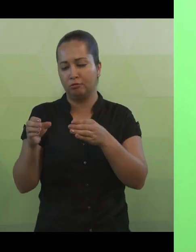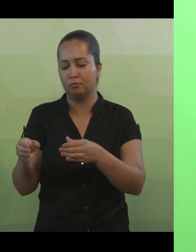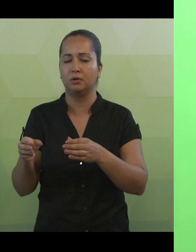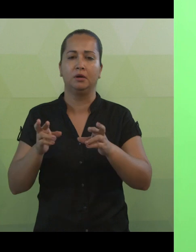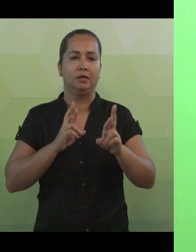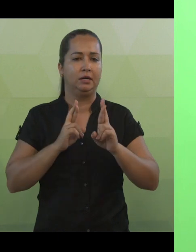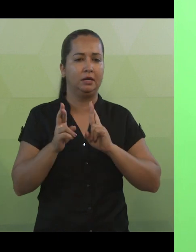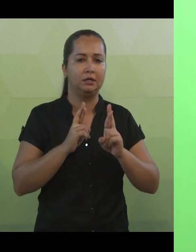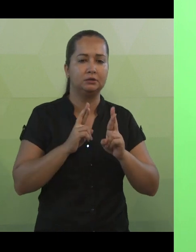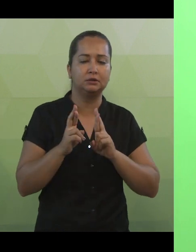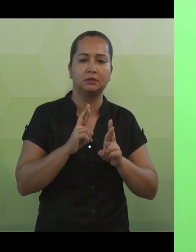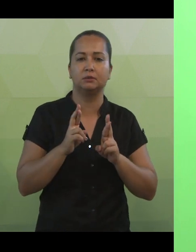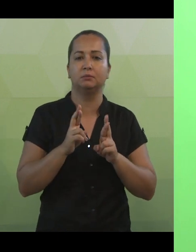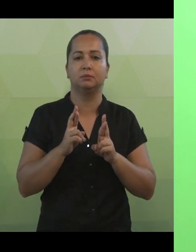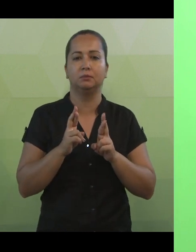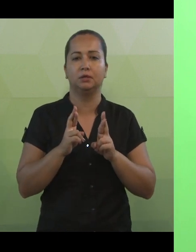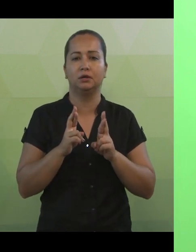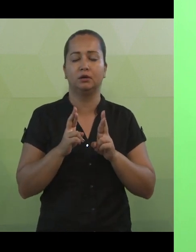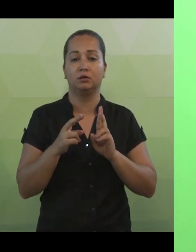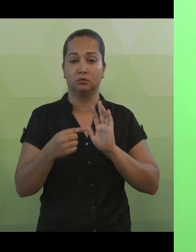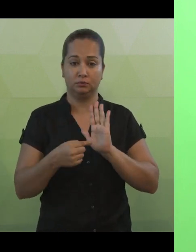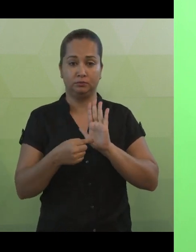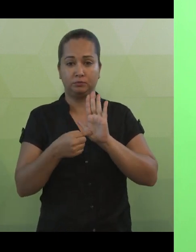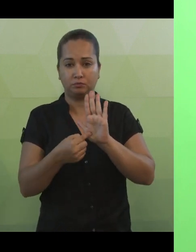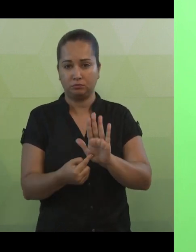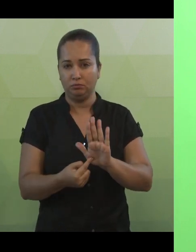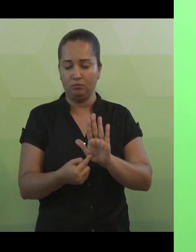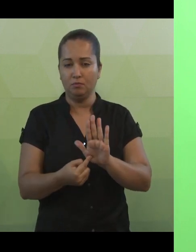atributos, relacionamentos, o modelo